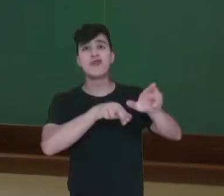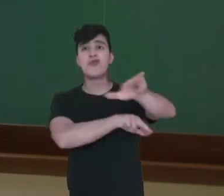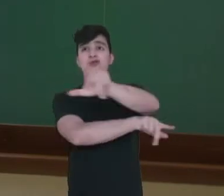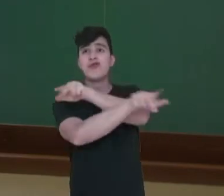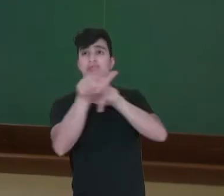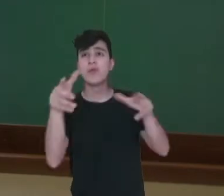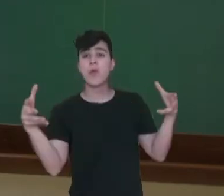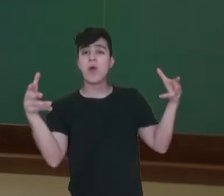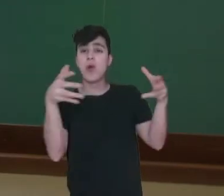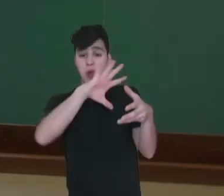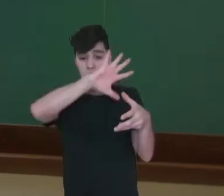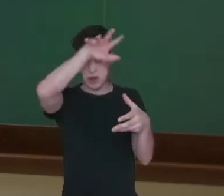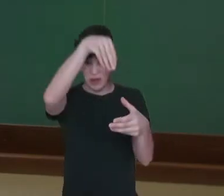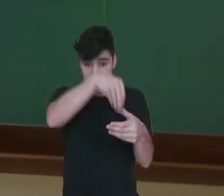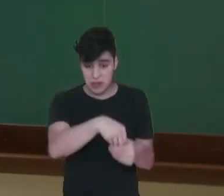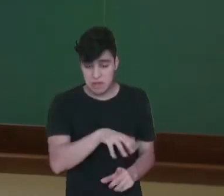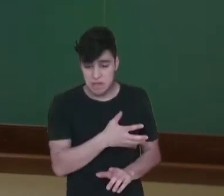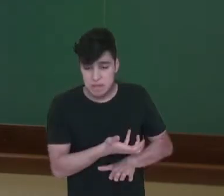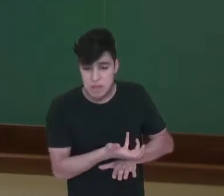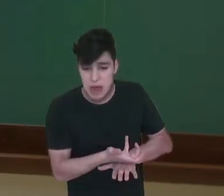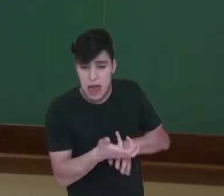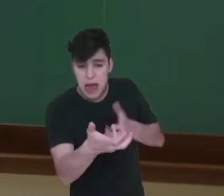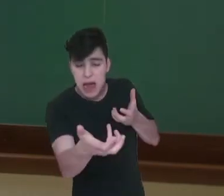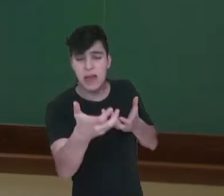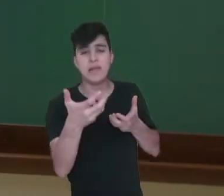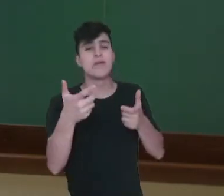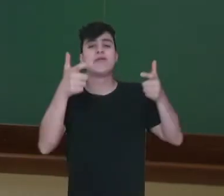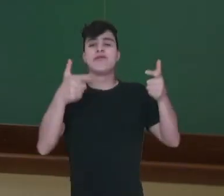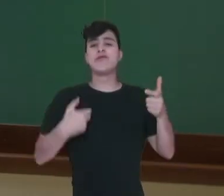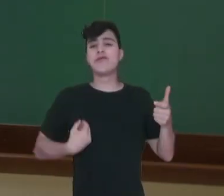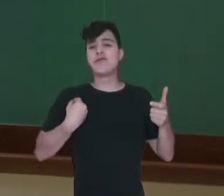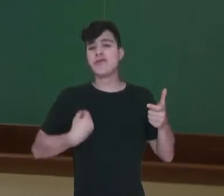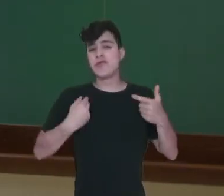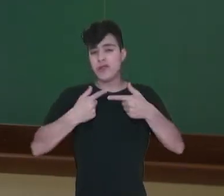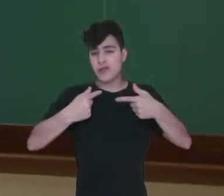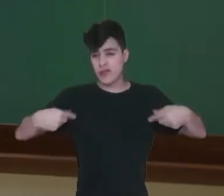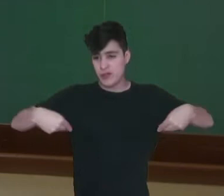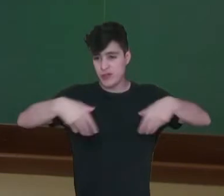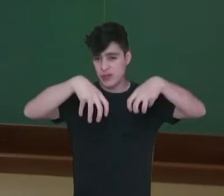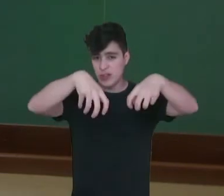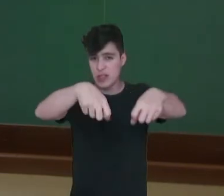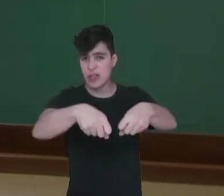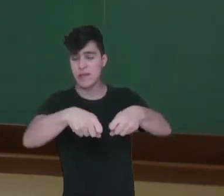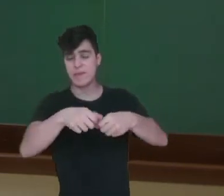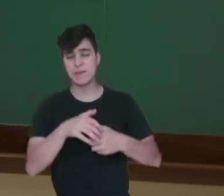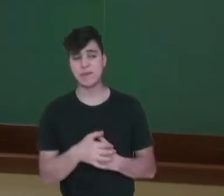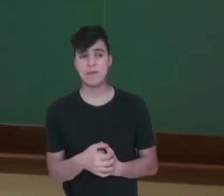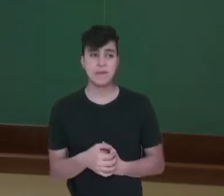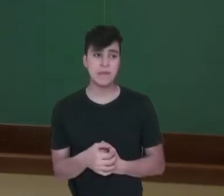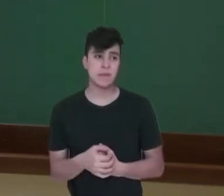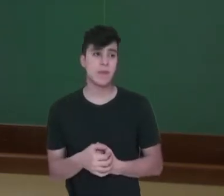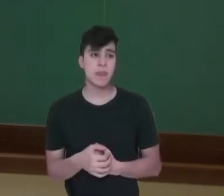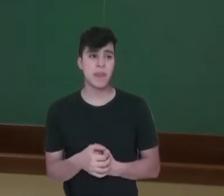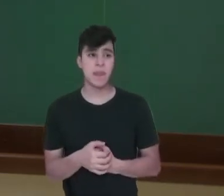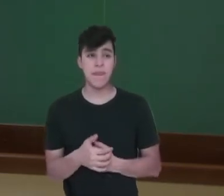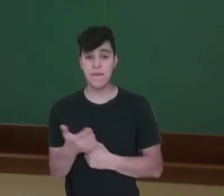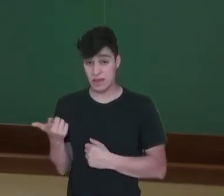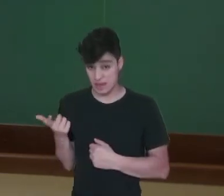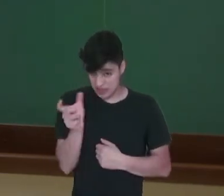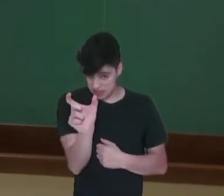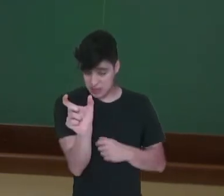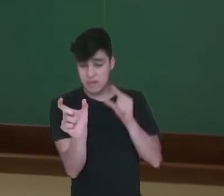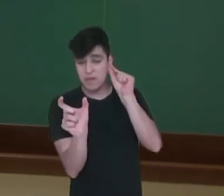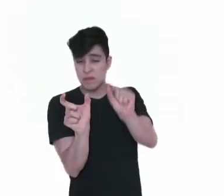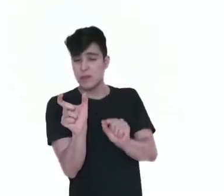os conjuntos de plantas presentes num determinado território, num determinado espaço? Então, o termo é utilizado para